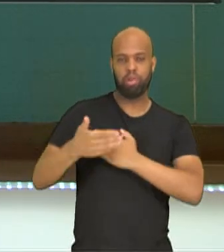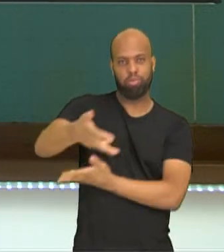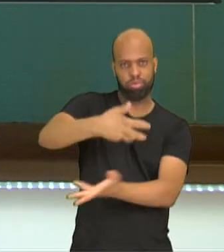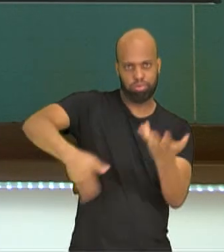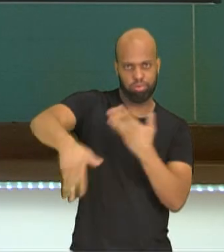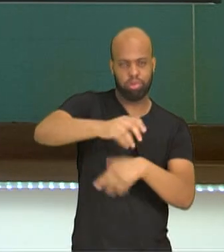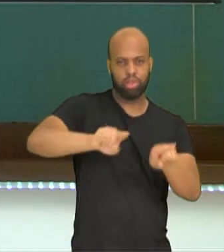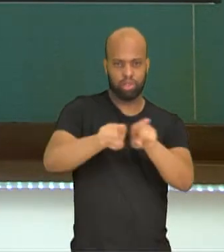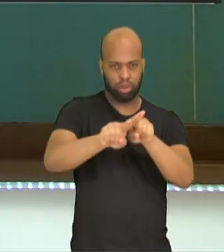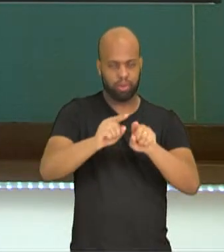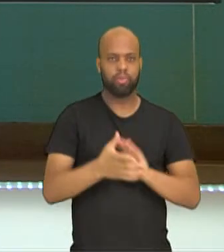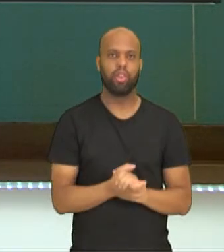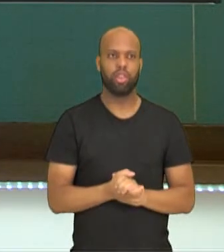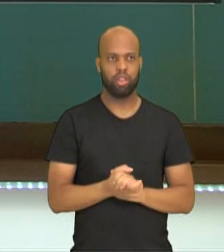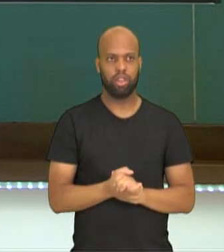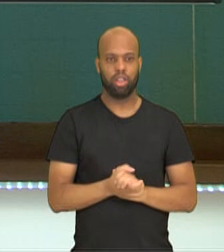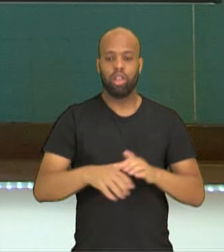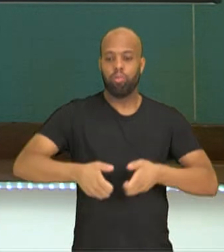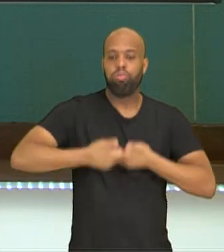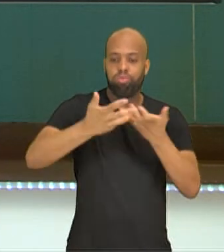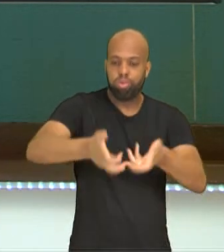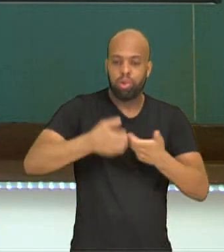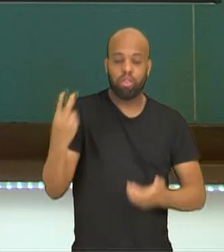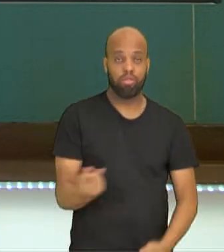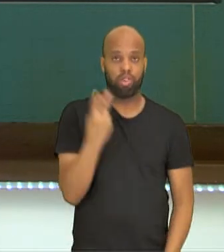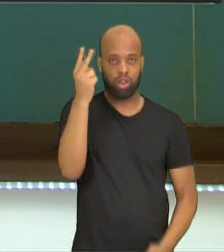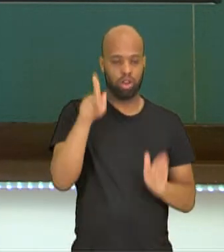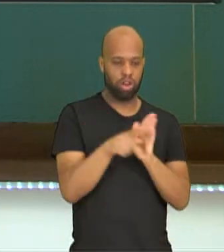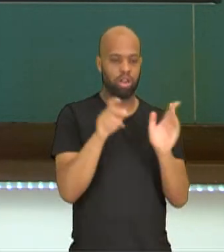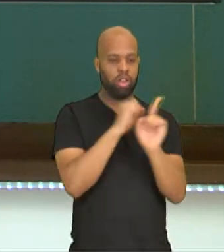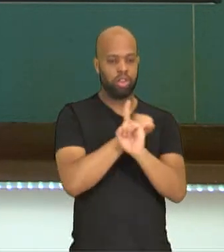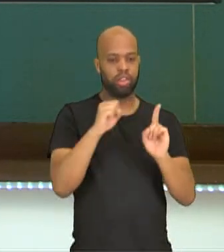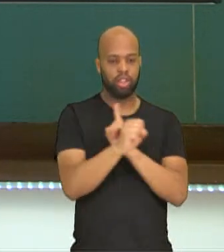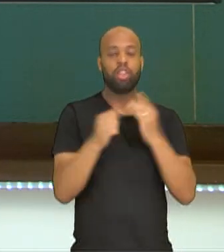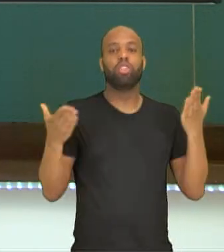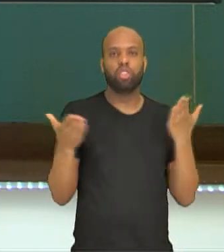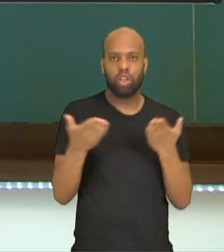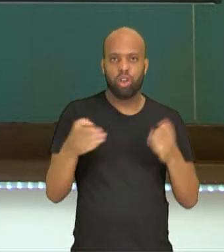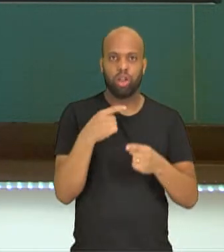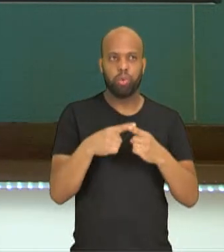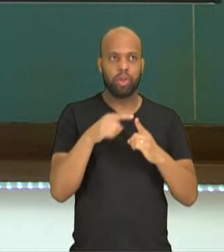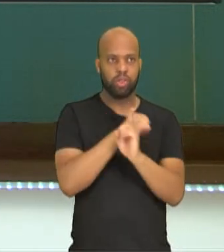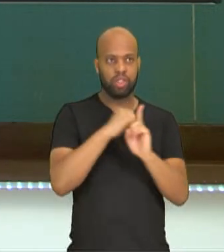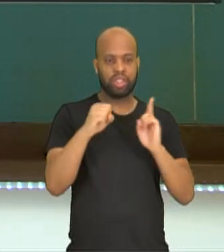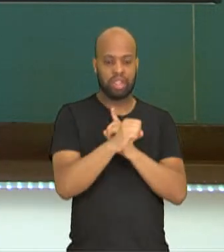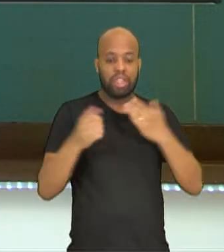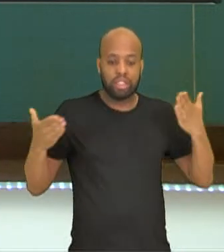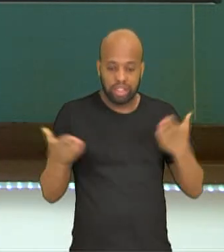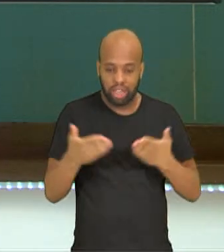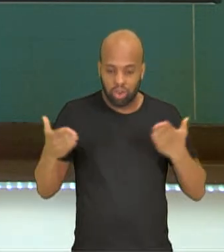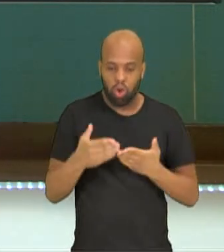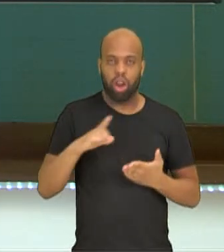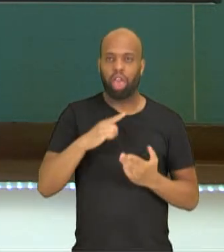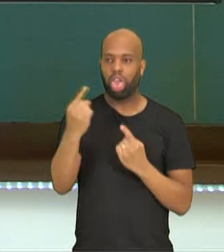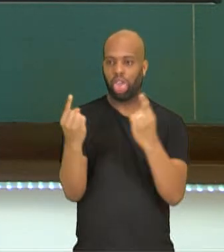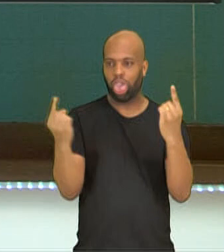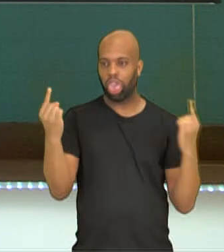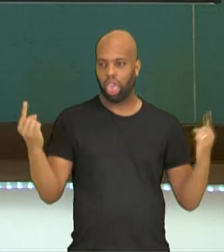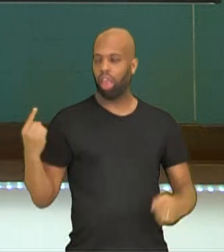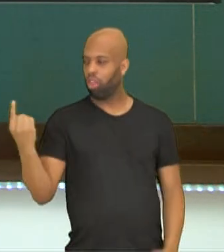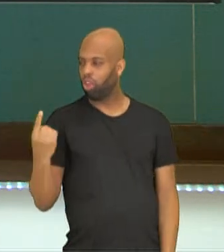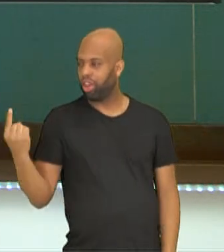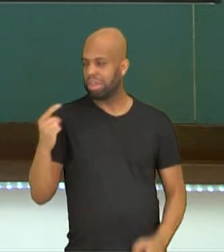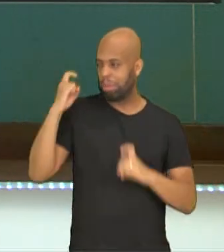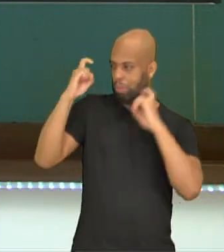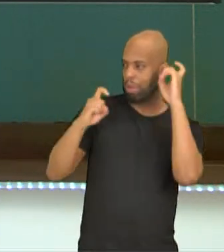si. Eles transmitem valores incomuns à sociedade atual, enquanto a nossa sociedade atual ela é muito individualista, muito